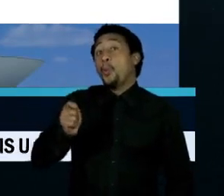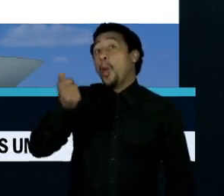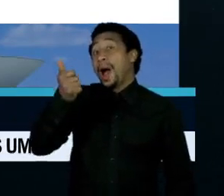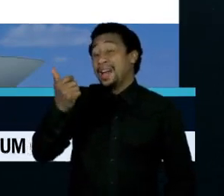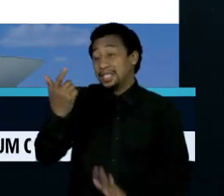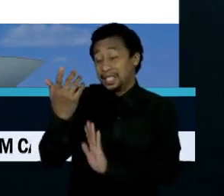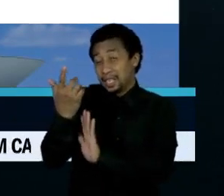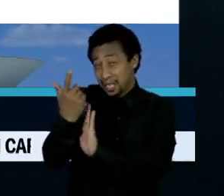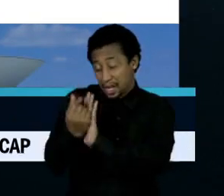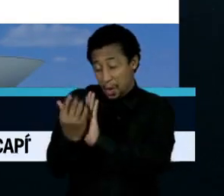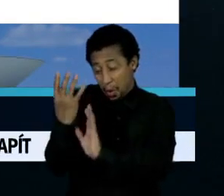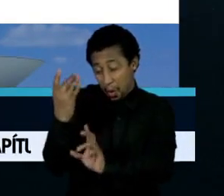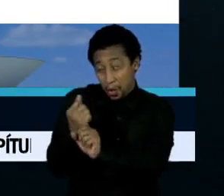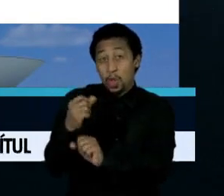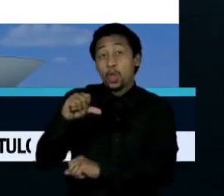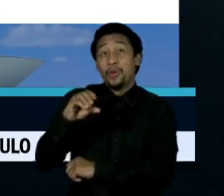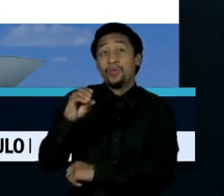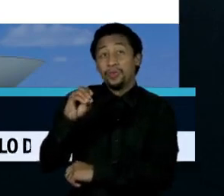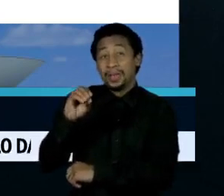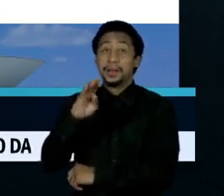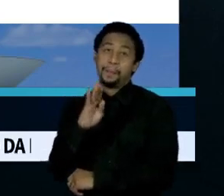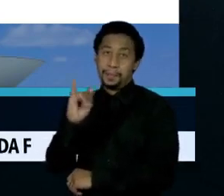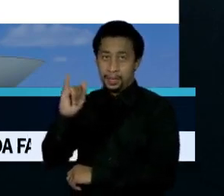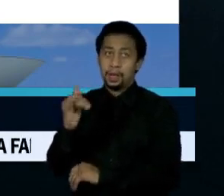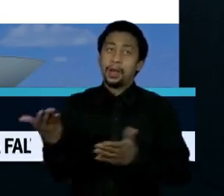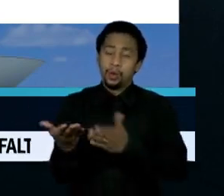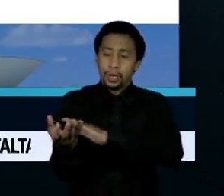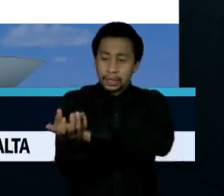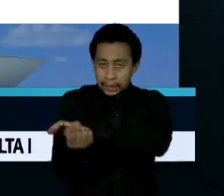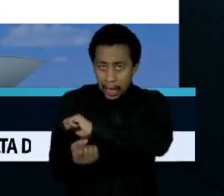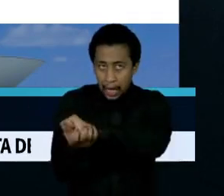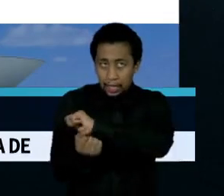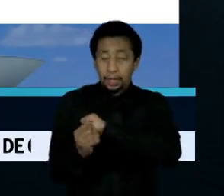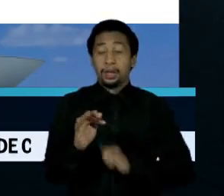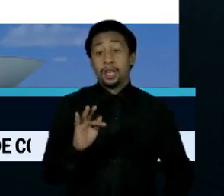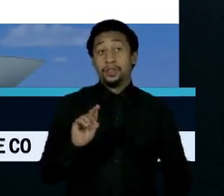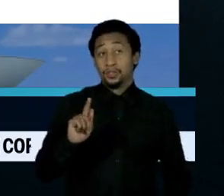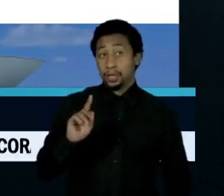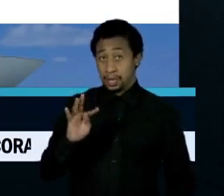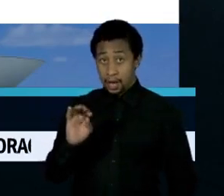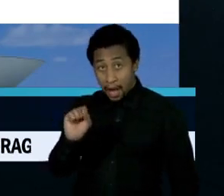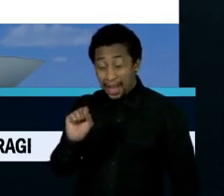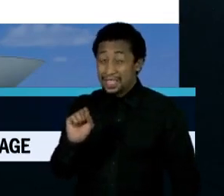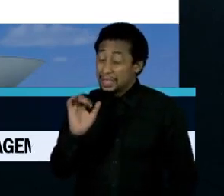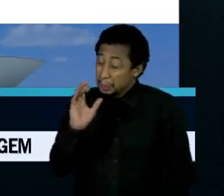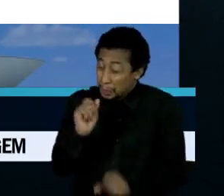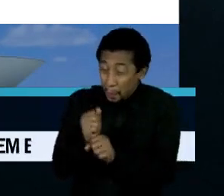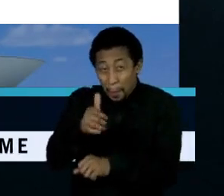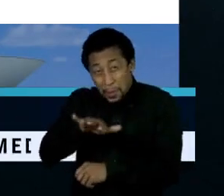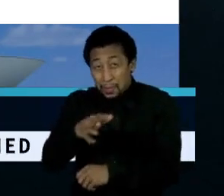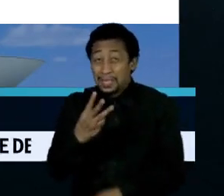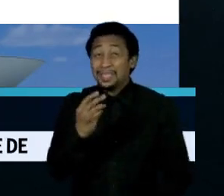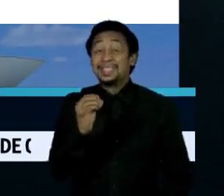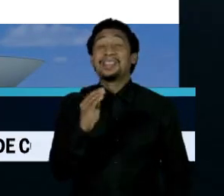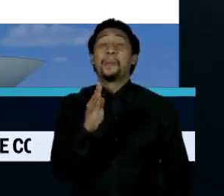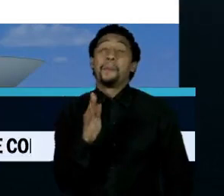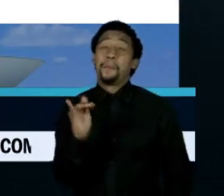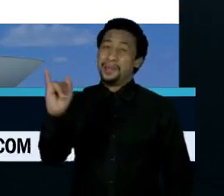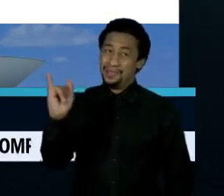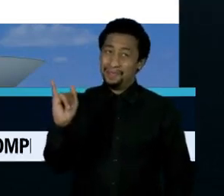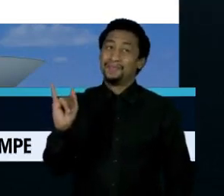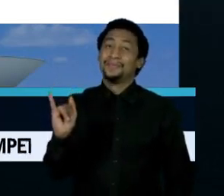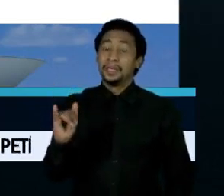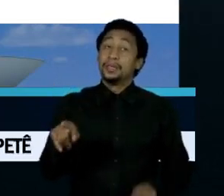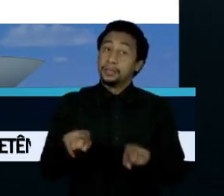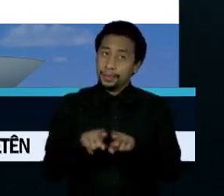os aqui É extraordinário de até mil reais do fundo de garantia tem previsão de despesa de 30 bilhões de reais IPVA ainda a